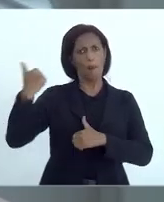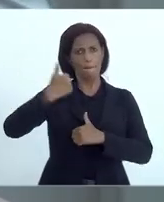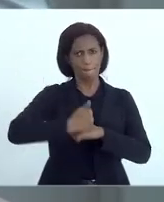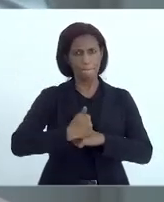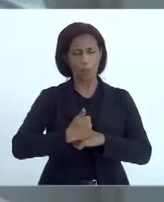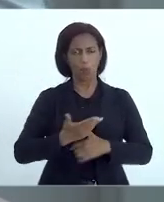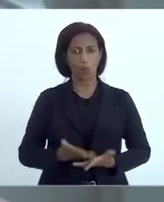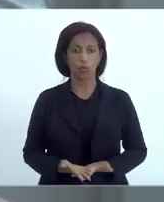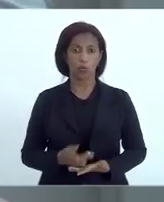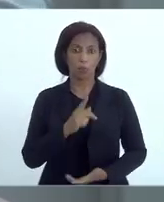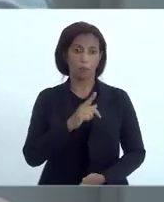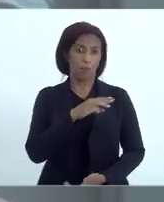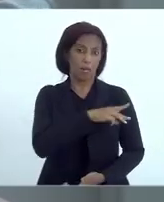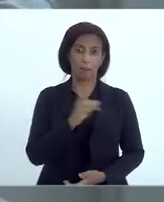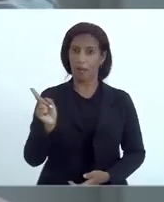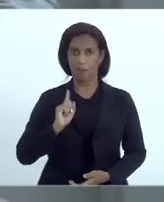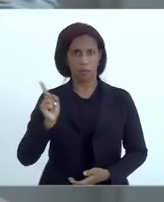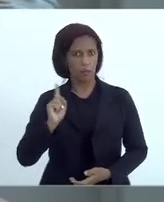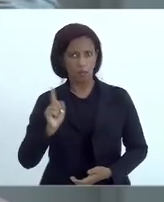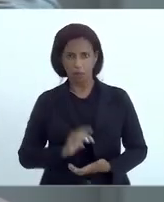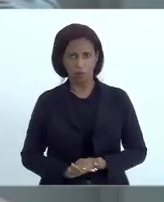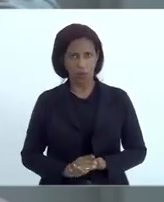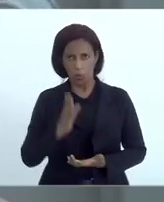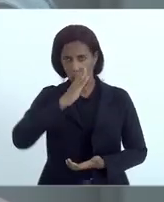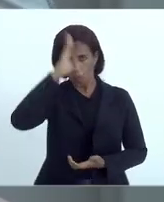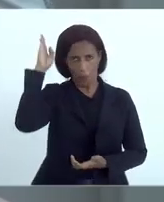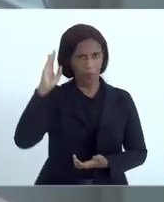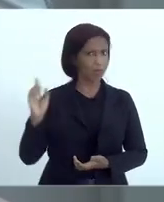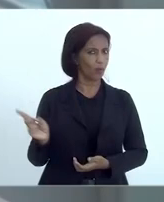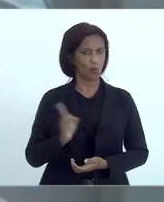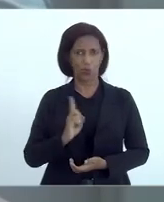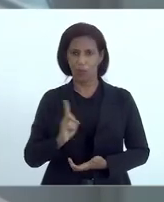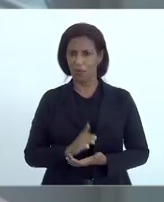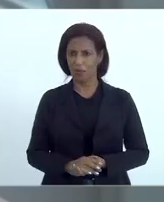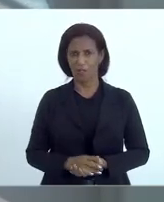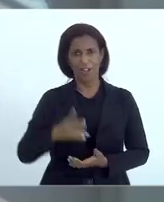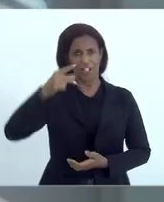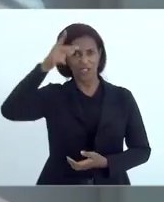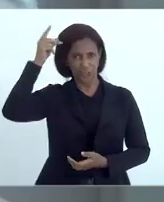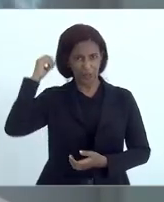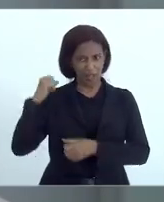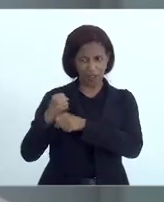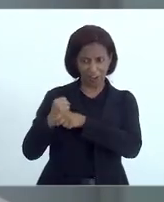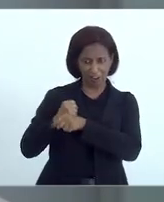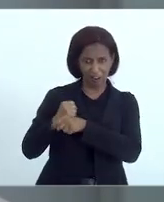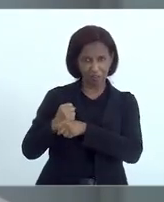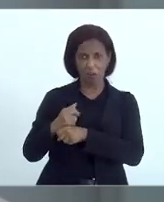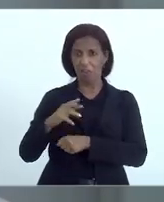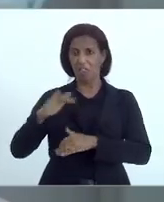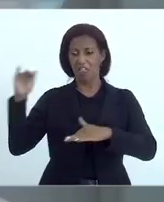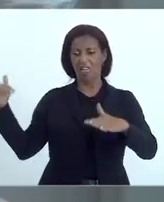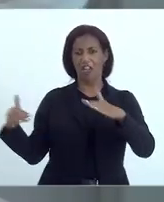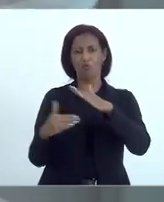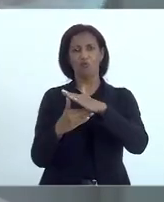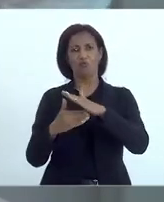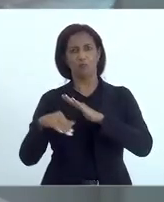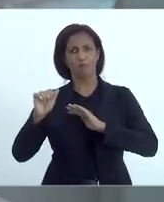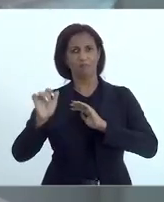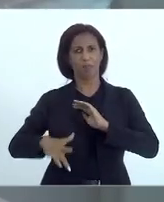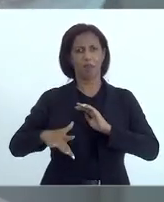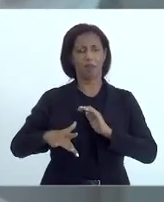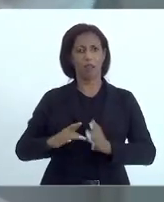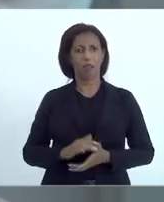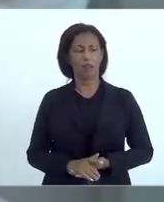isso mas da PM eo bombeiro não é posto não na PM eo bombeiro antiguidade é o a última coisa que é posto